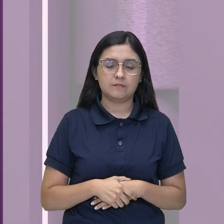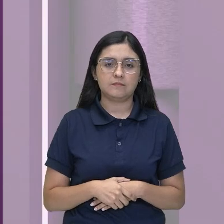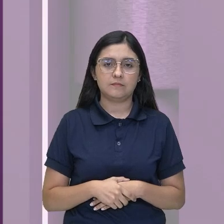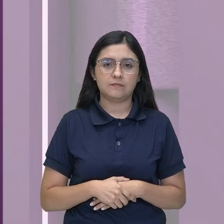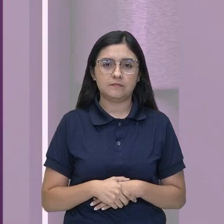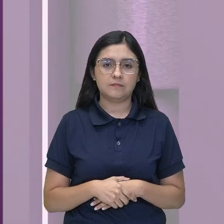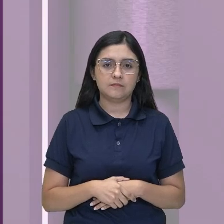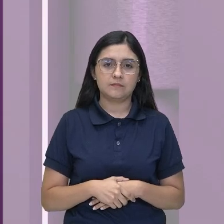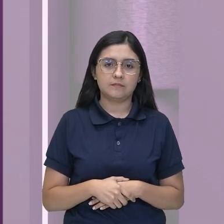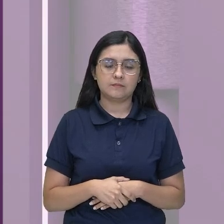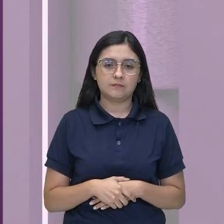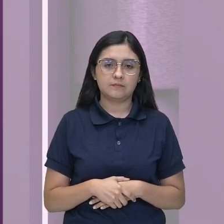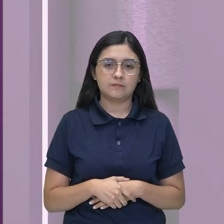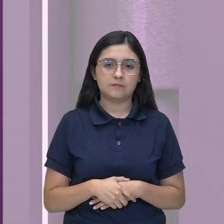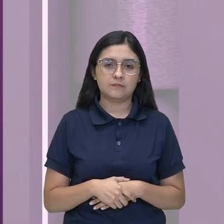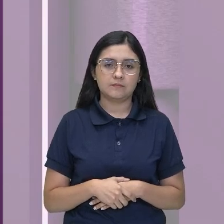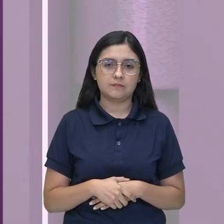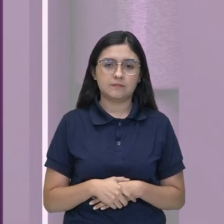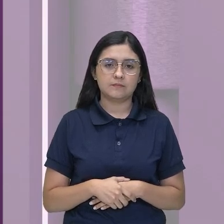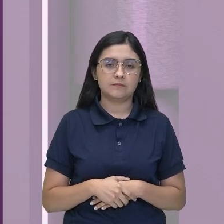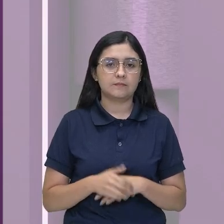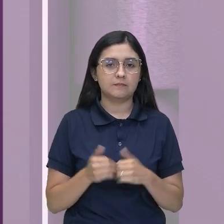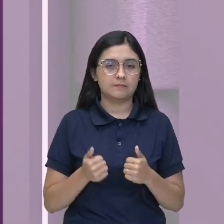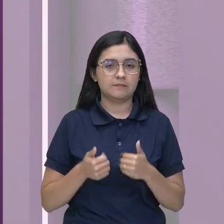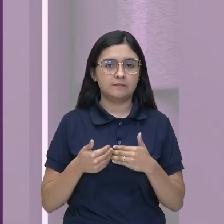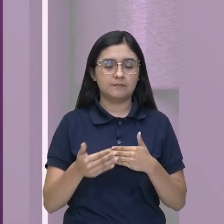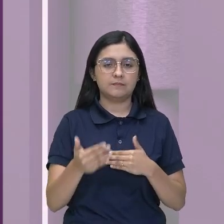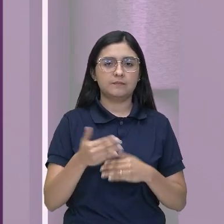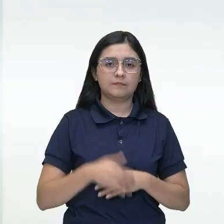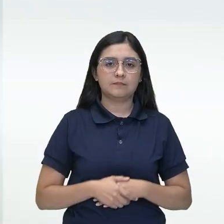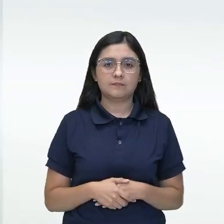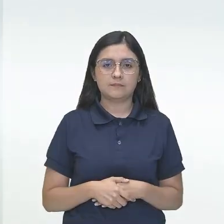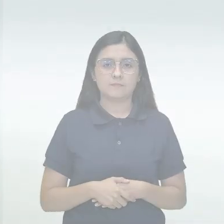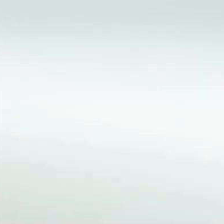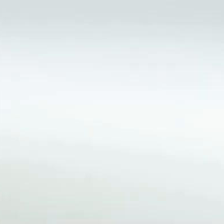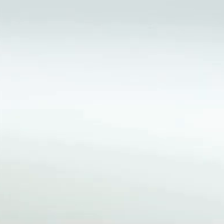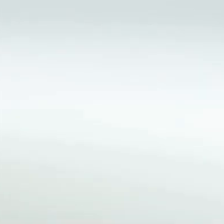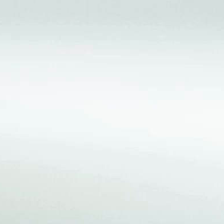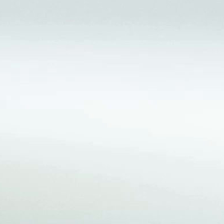grau, conforme nós já conversamos. Beleza? Então, vamos à aula.